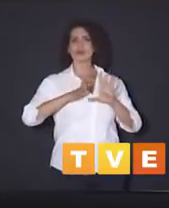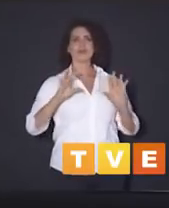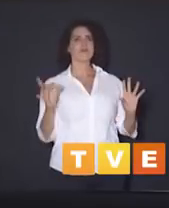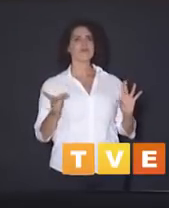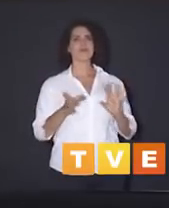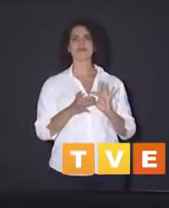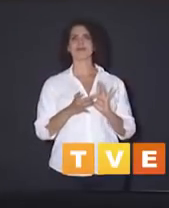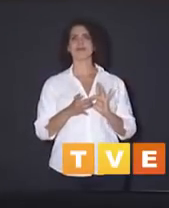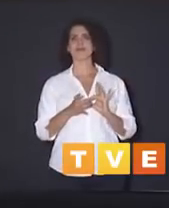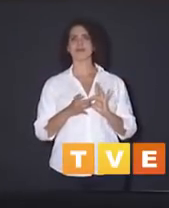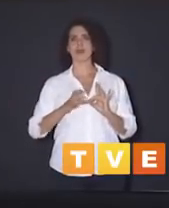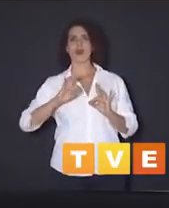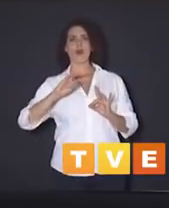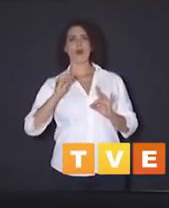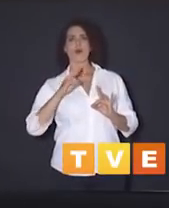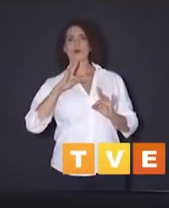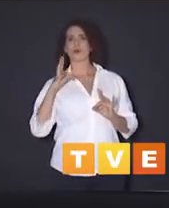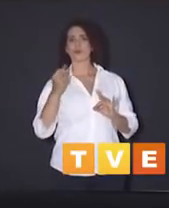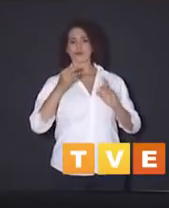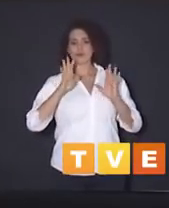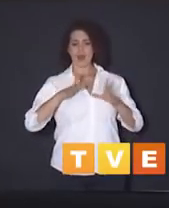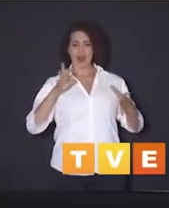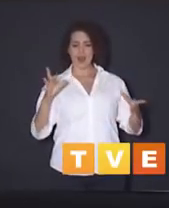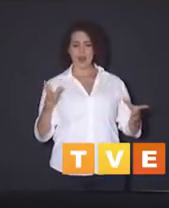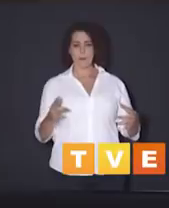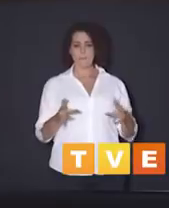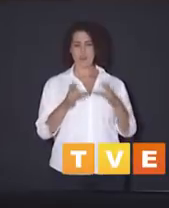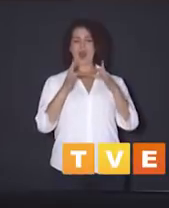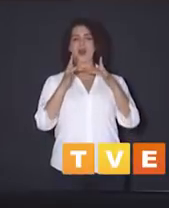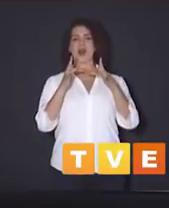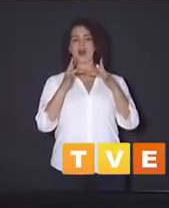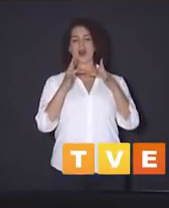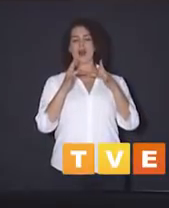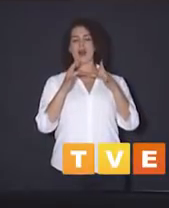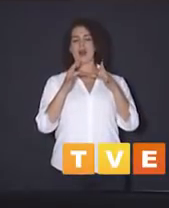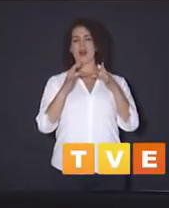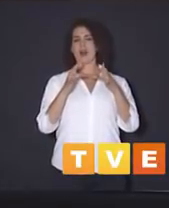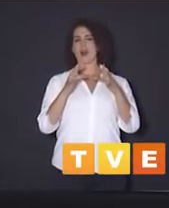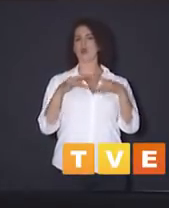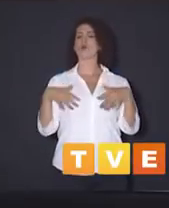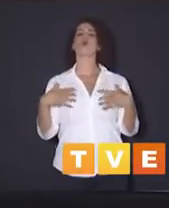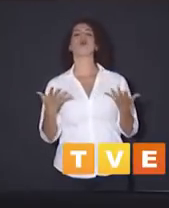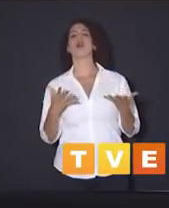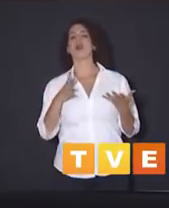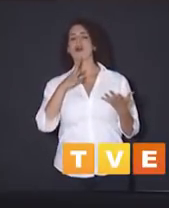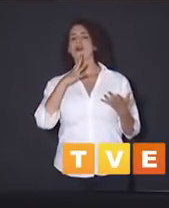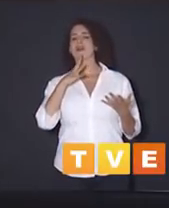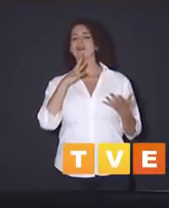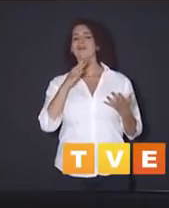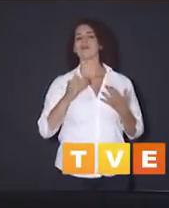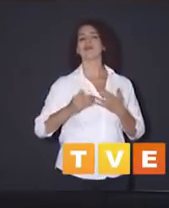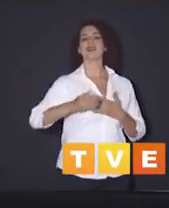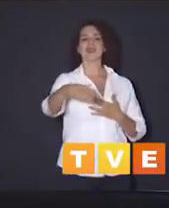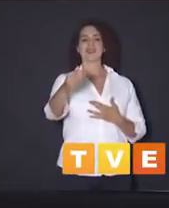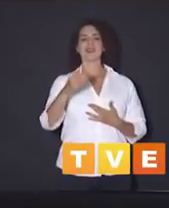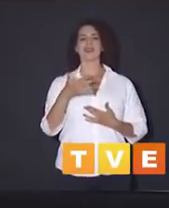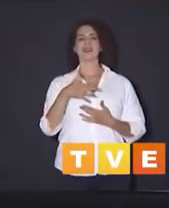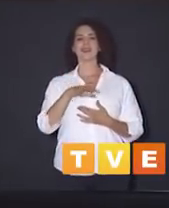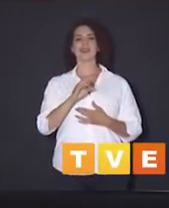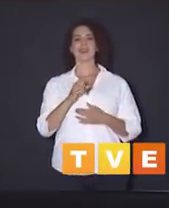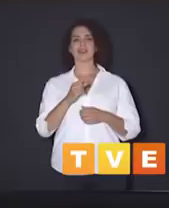tudo já estará conectado não é que campos de conhecimento serão esses dessa gestão cada vez mais